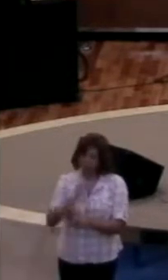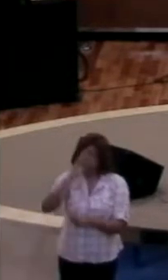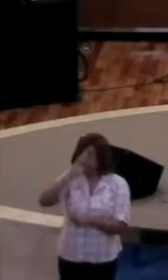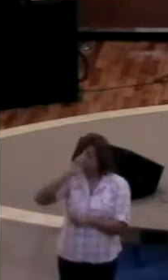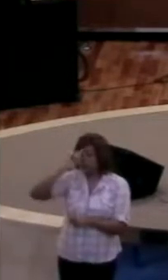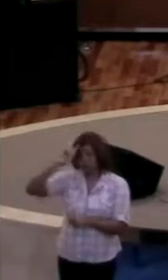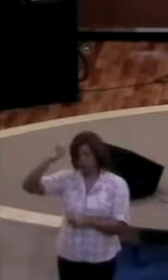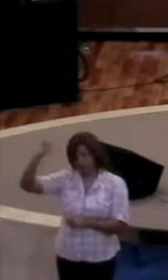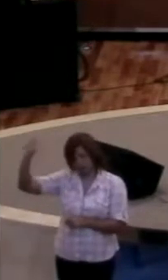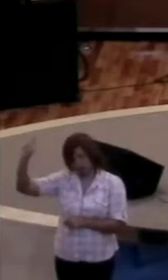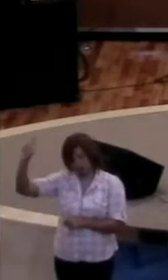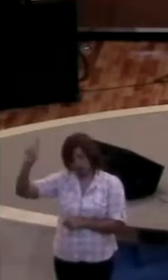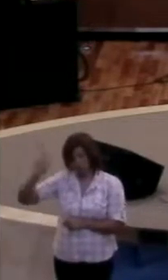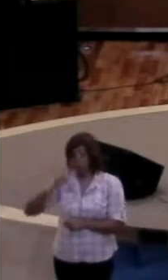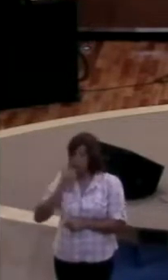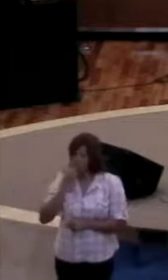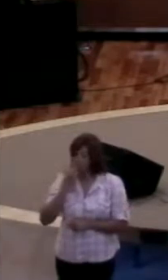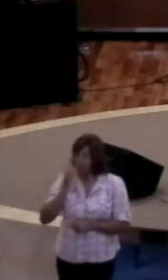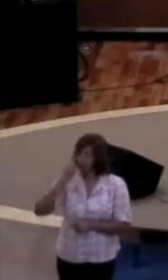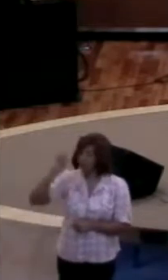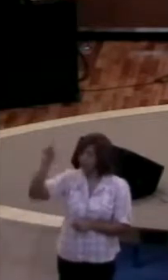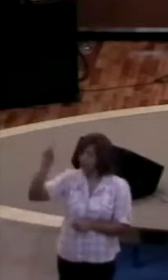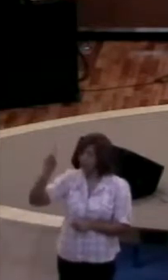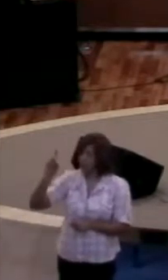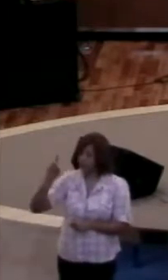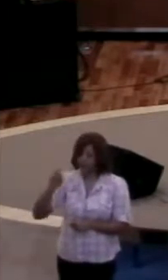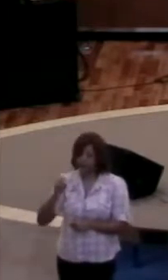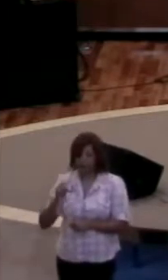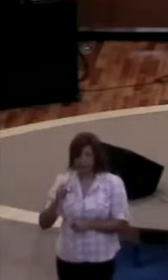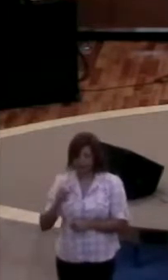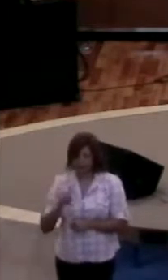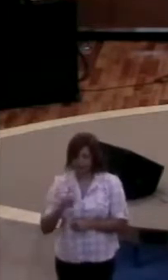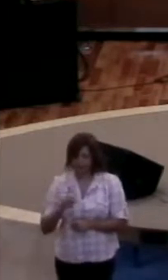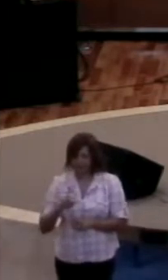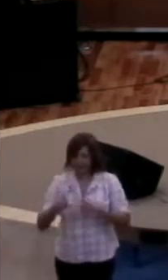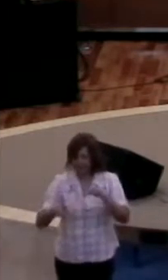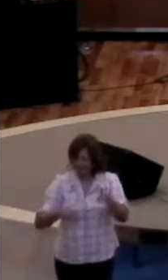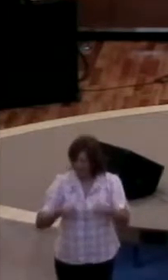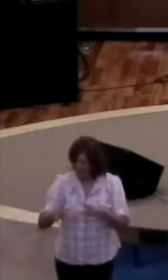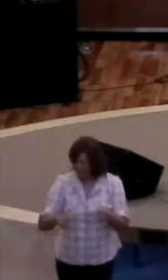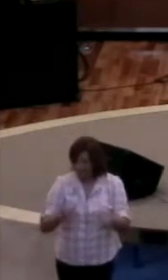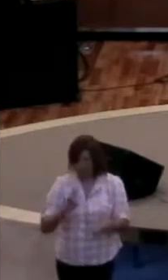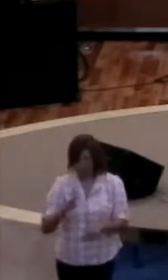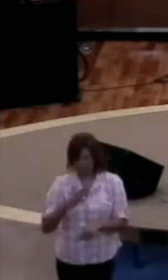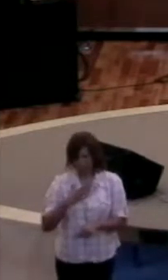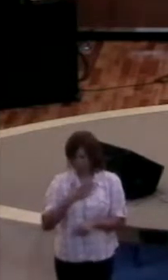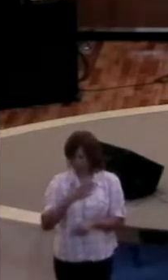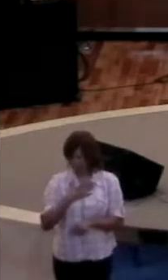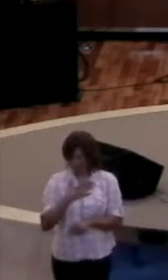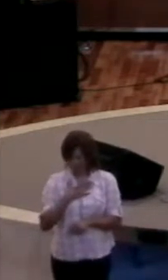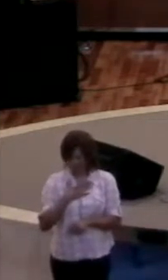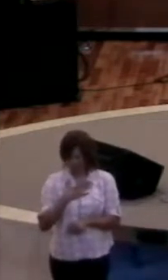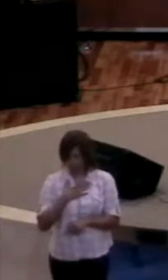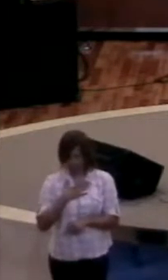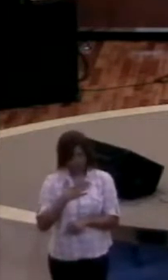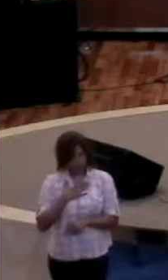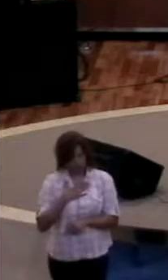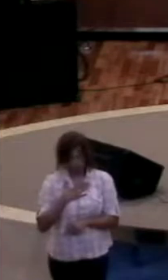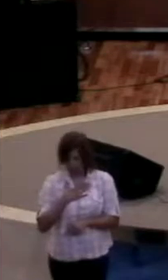um serviçal, e o nosso tempo fosse o tempo de Deus. Deus tem um tempo para todas as